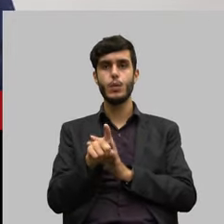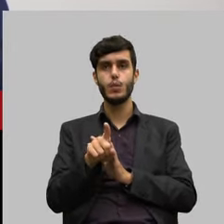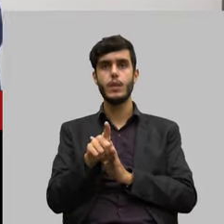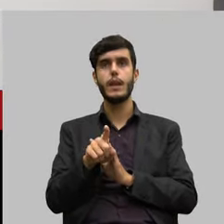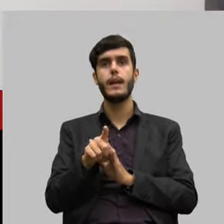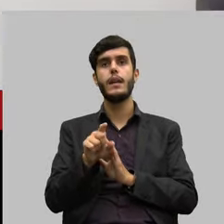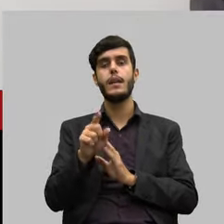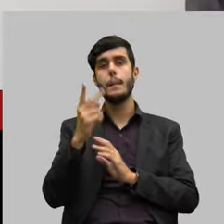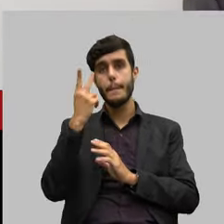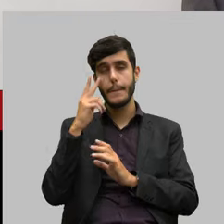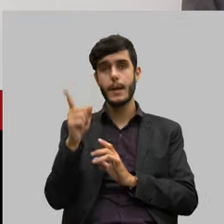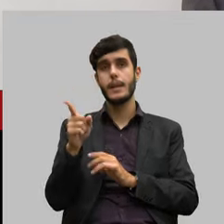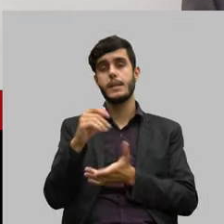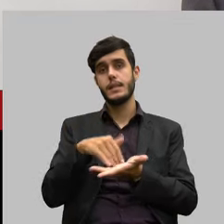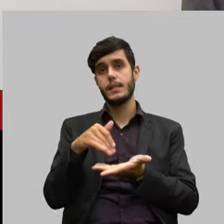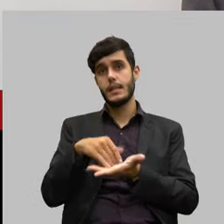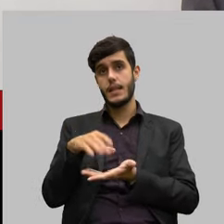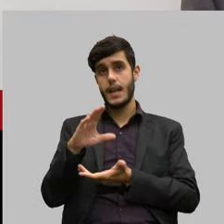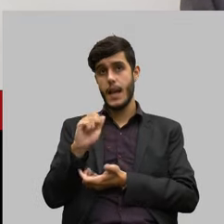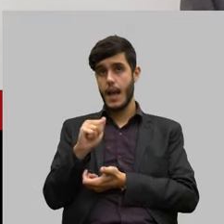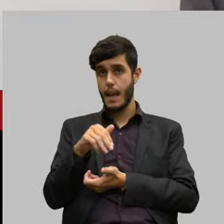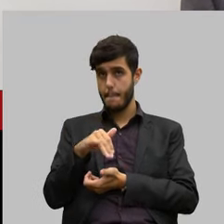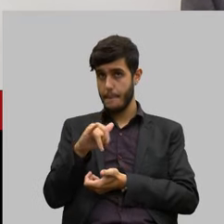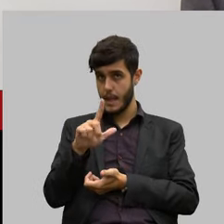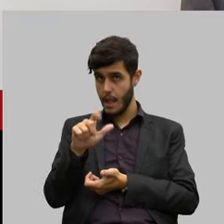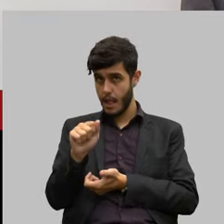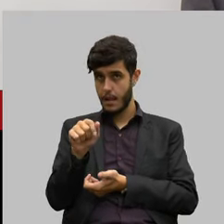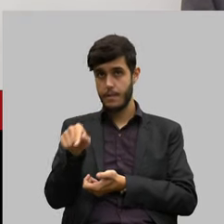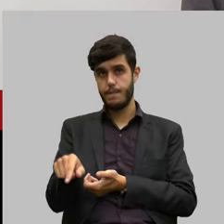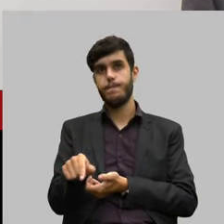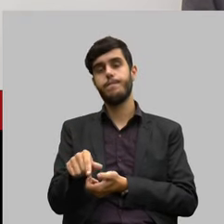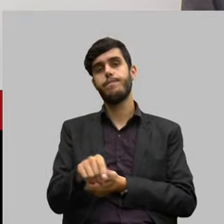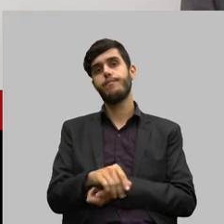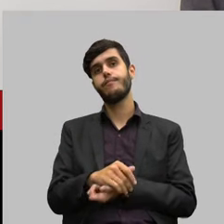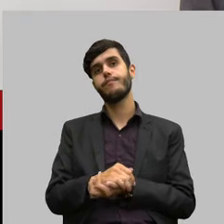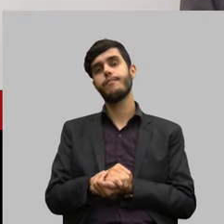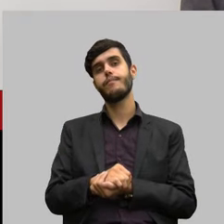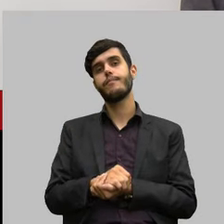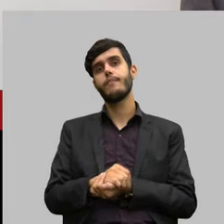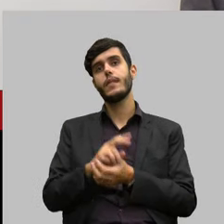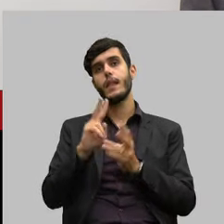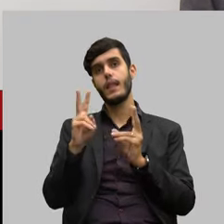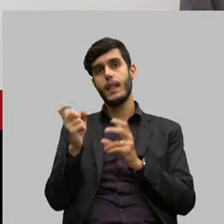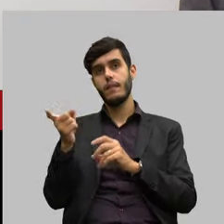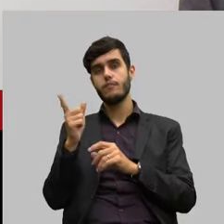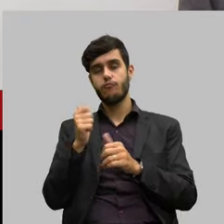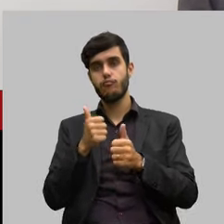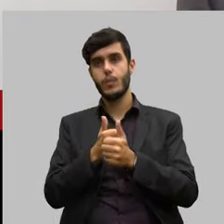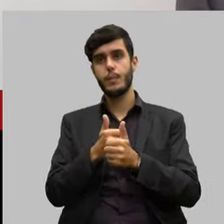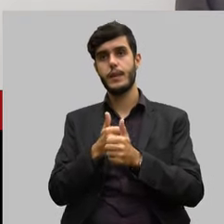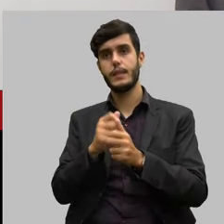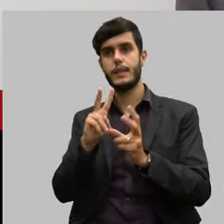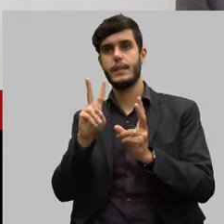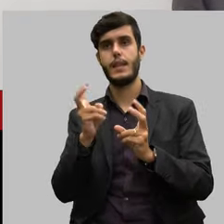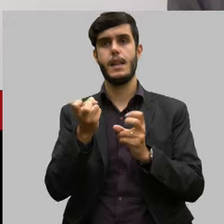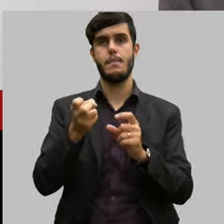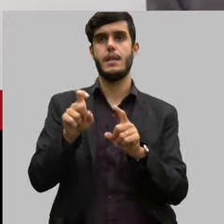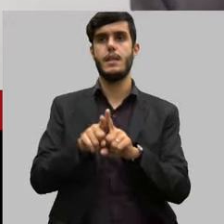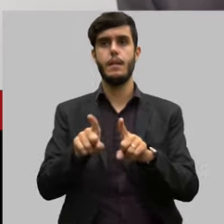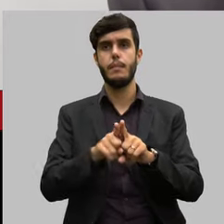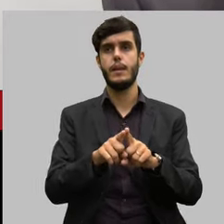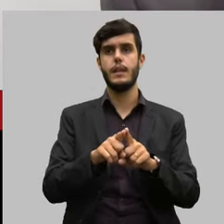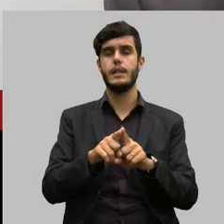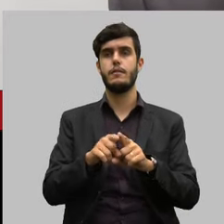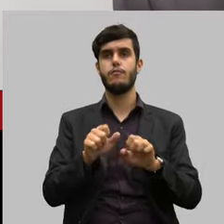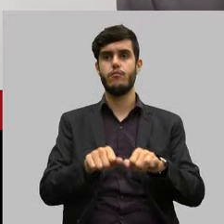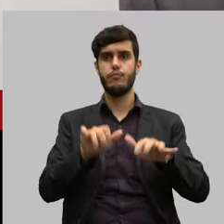secretária Camila de um assunto que vossa senhoria deve ter acompanhado até numa audiência